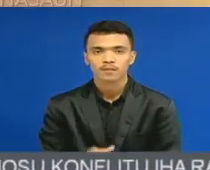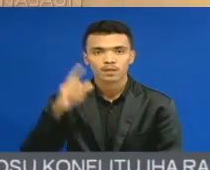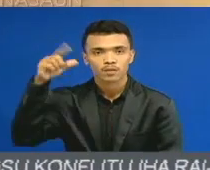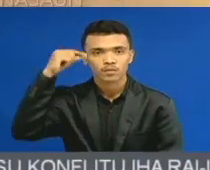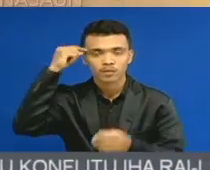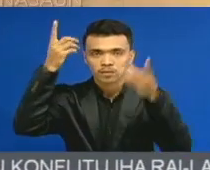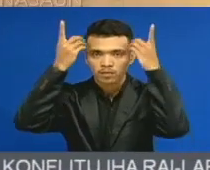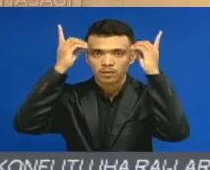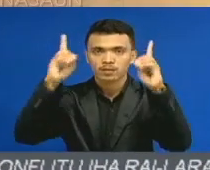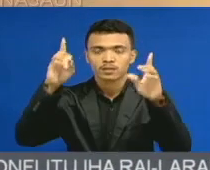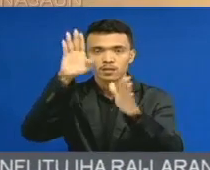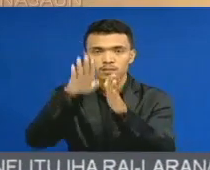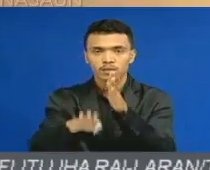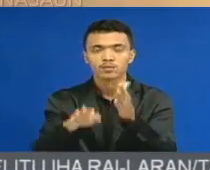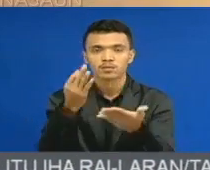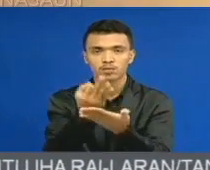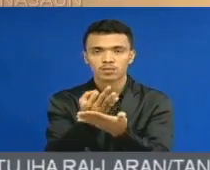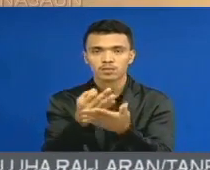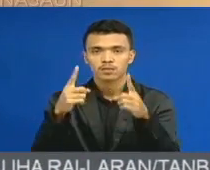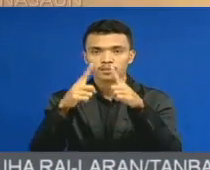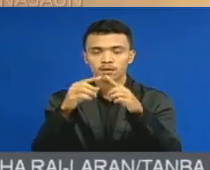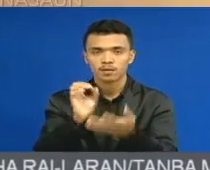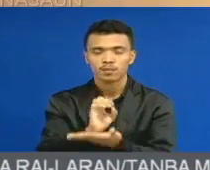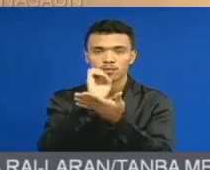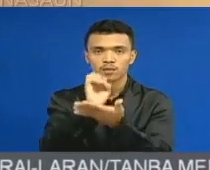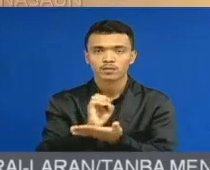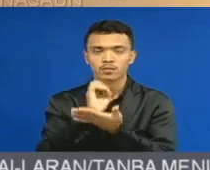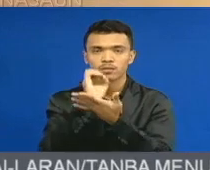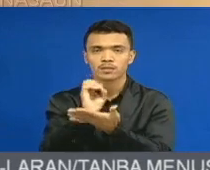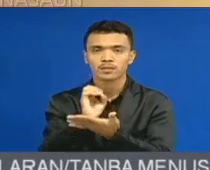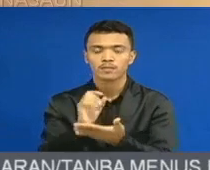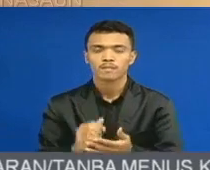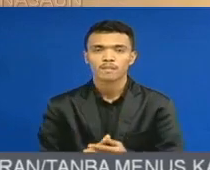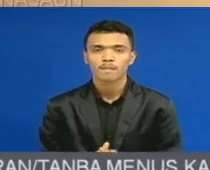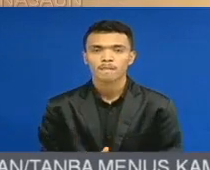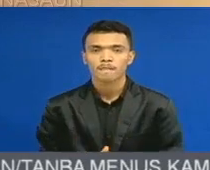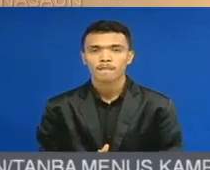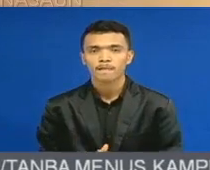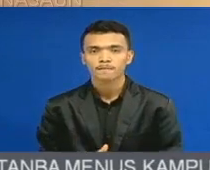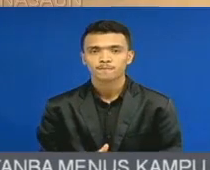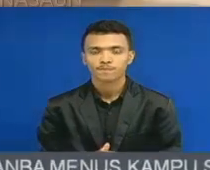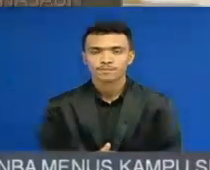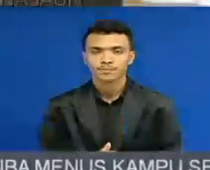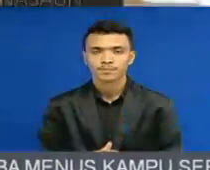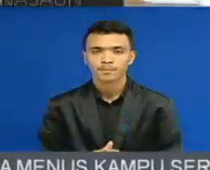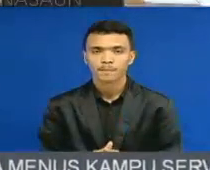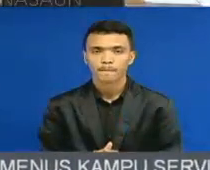Governo decide a redução do orçamento retificativo para a região administrativa especial e Cusiambeno.